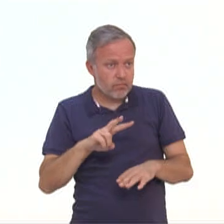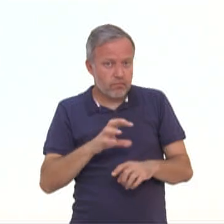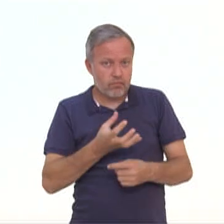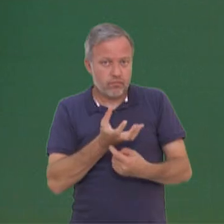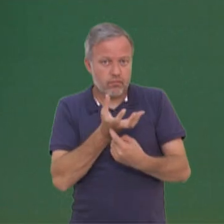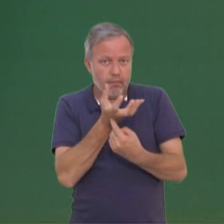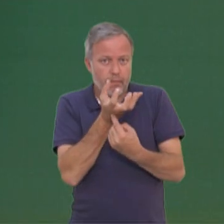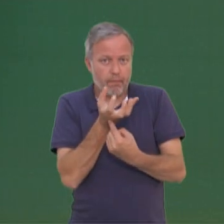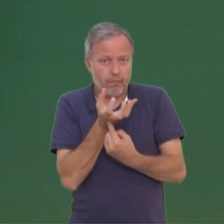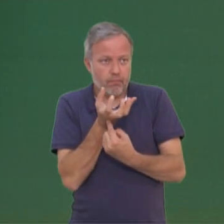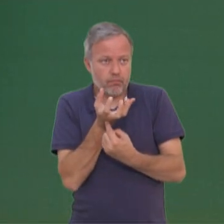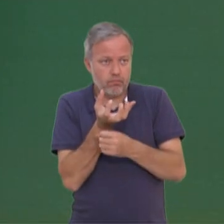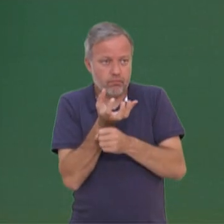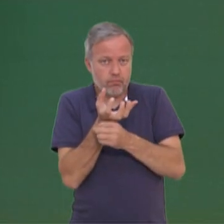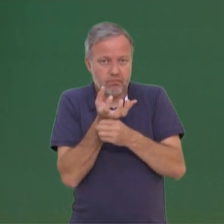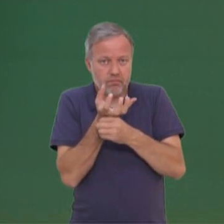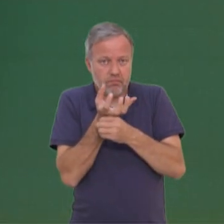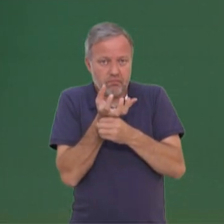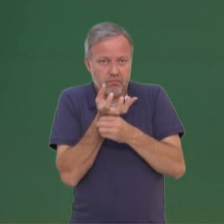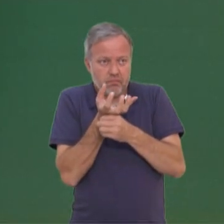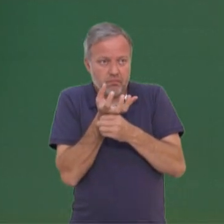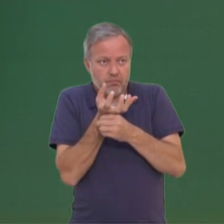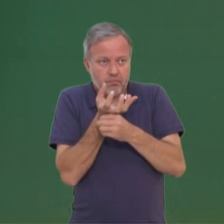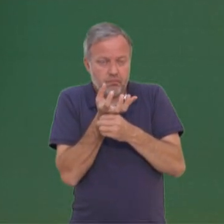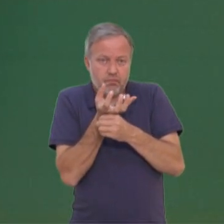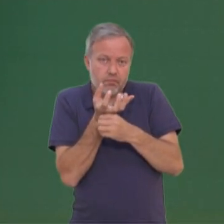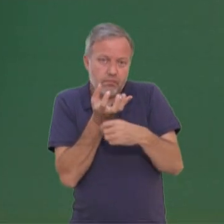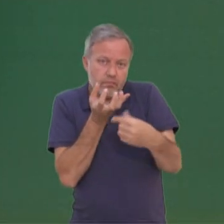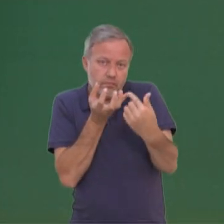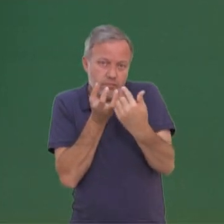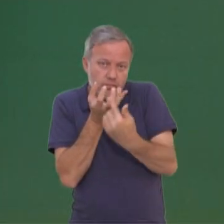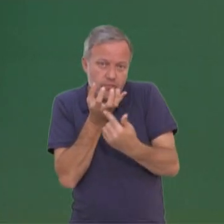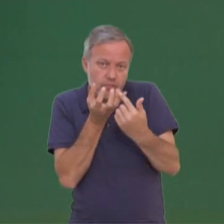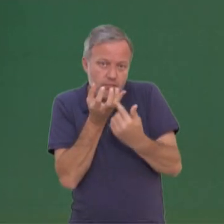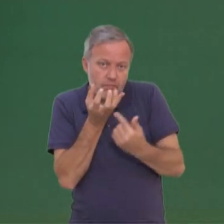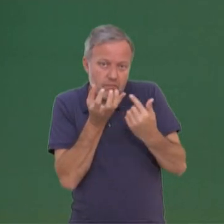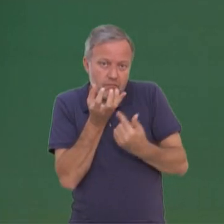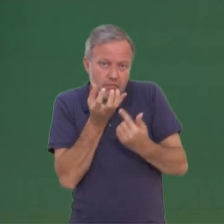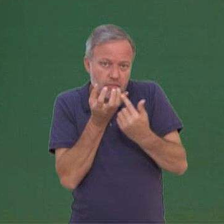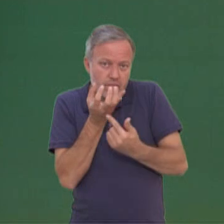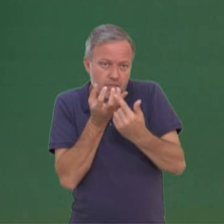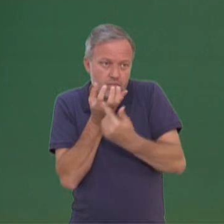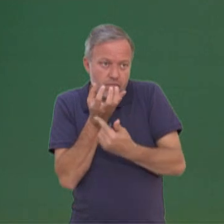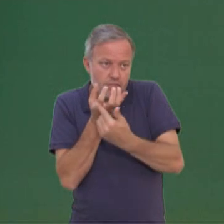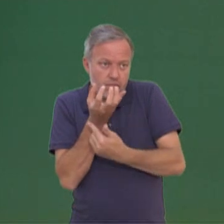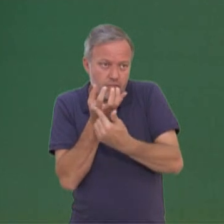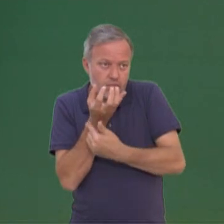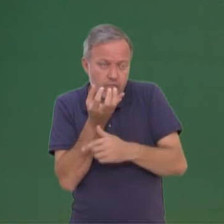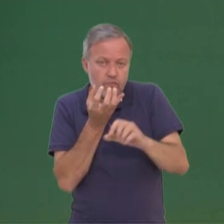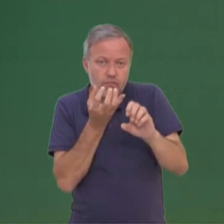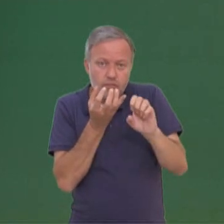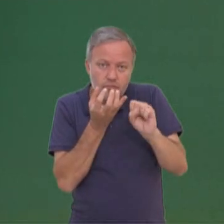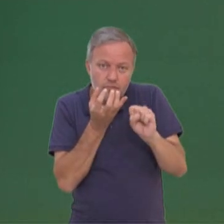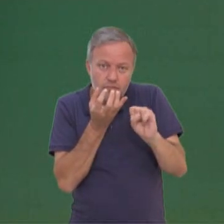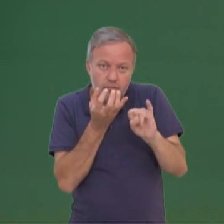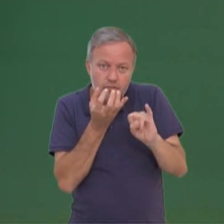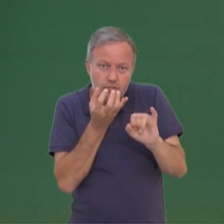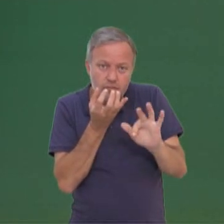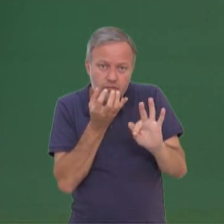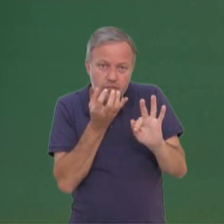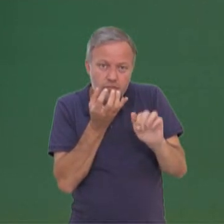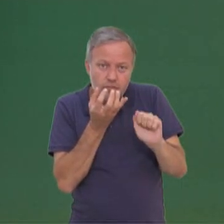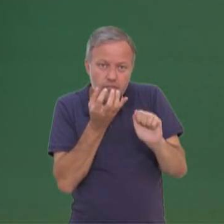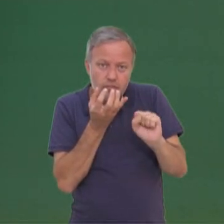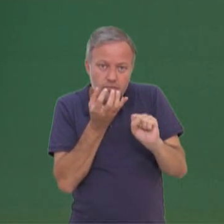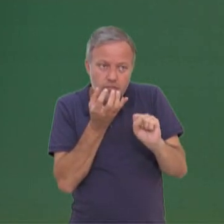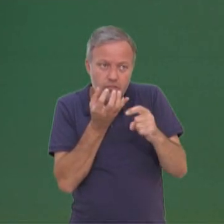as hifas e os esporos na parte de dentro. Então, o asco é o termo grego para cálice.